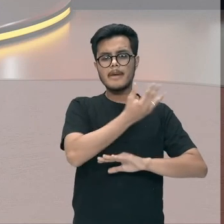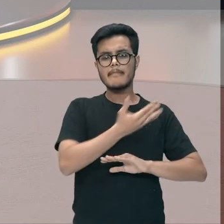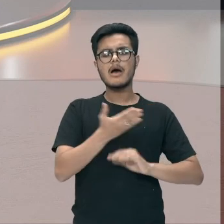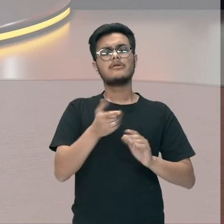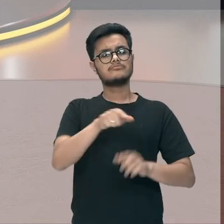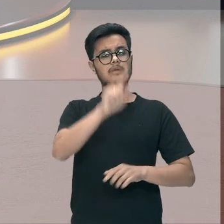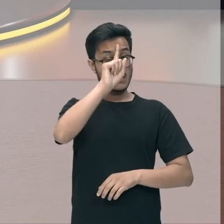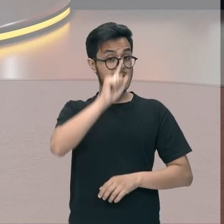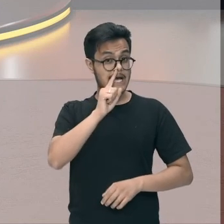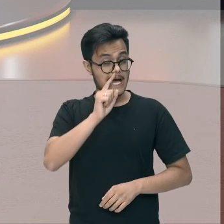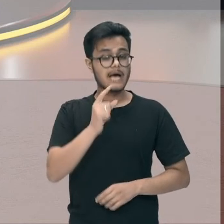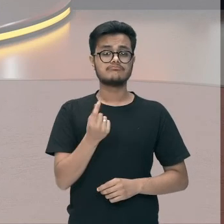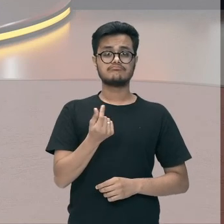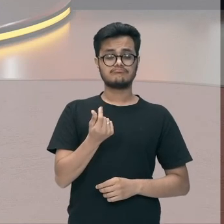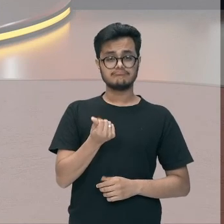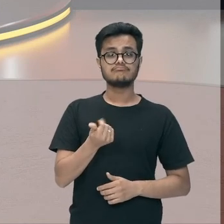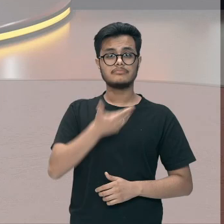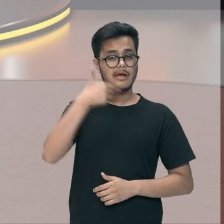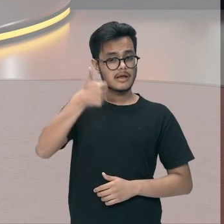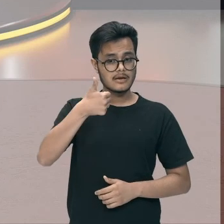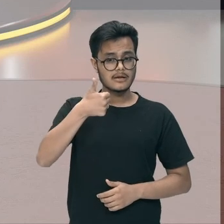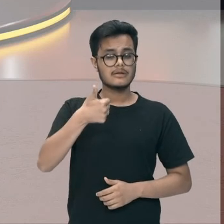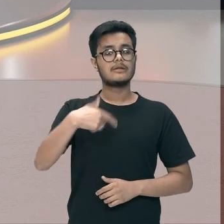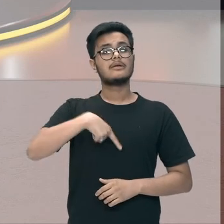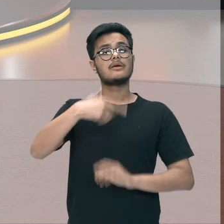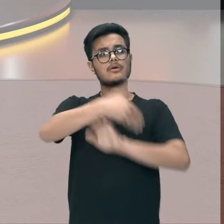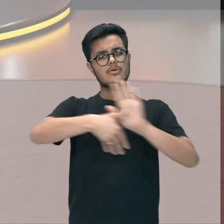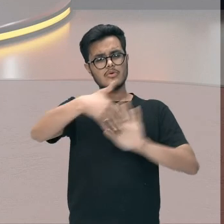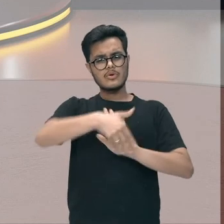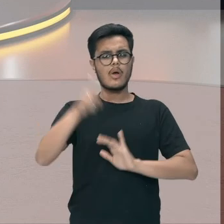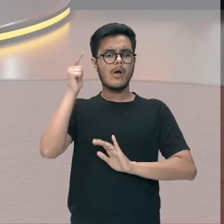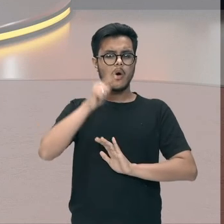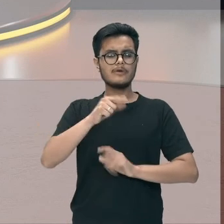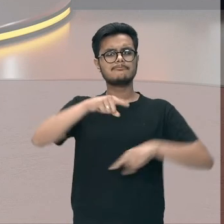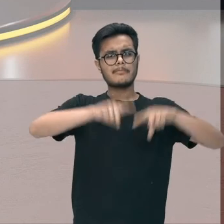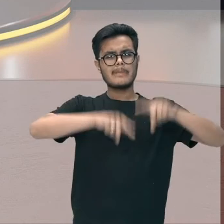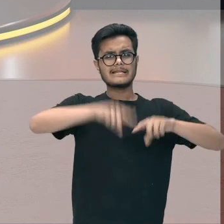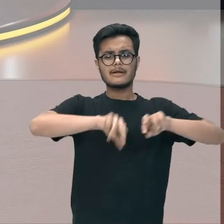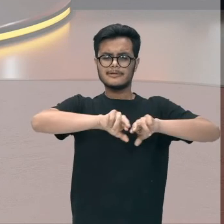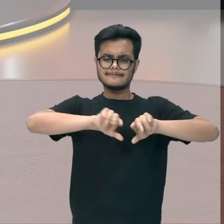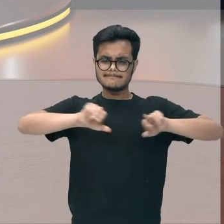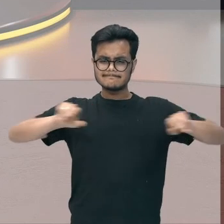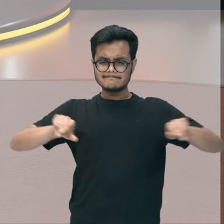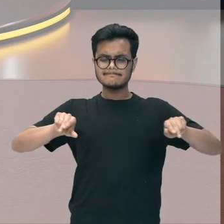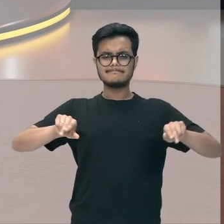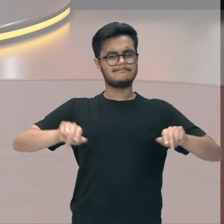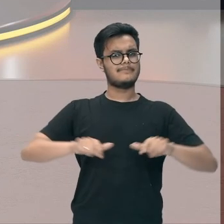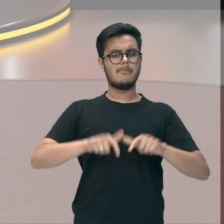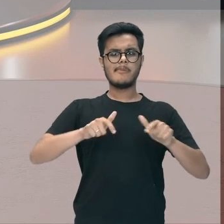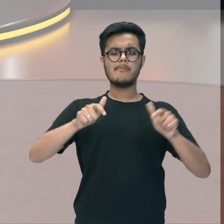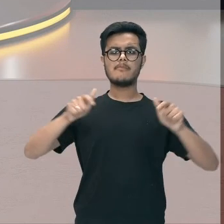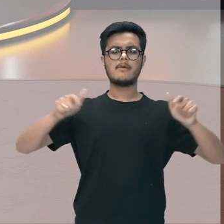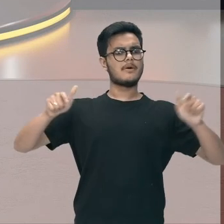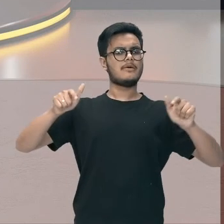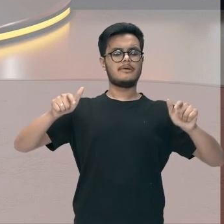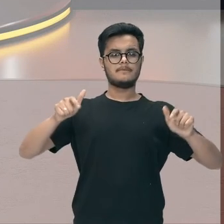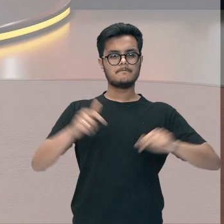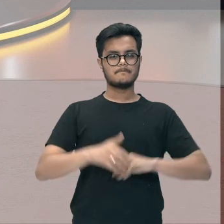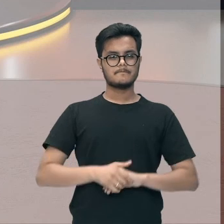barato, você consegue transportar uma grande quantidade de produto